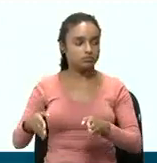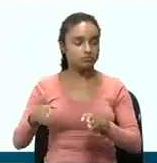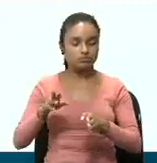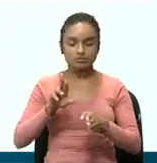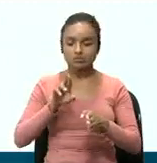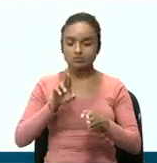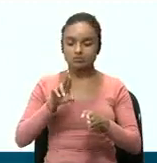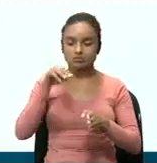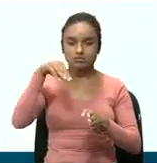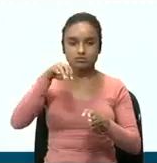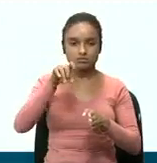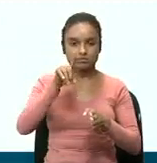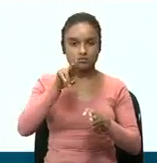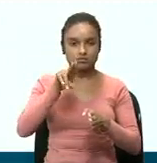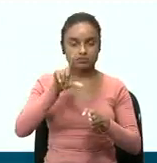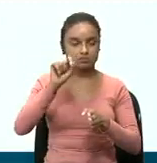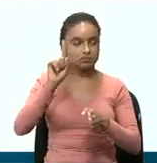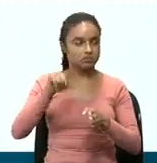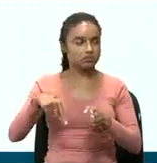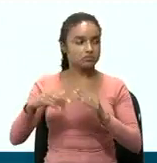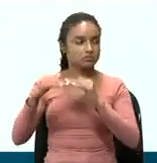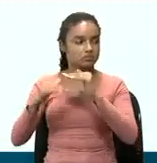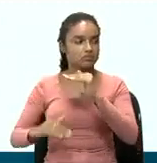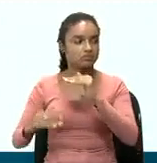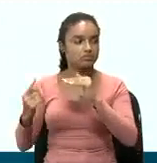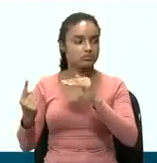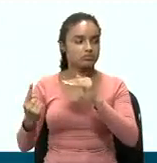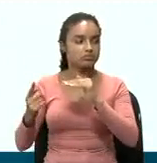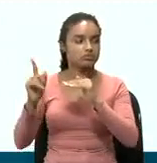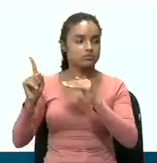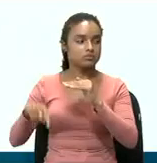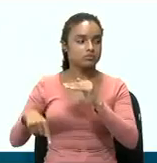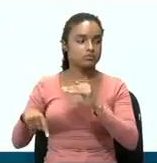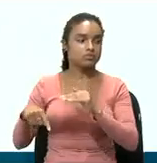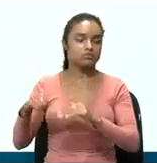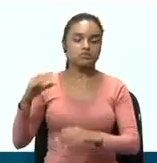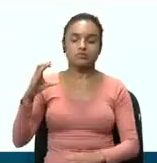1, a série geométrica converge.